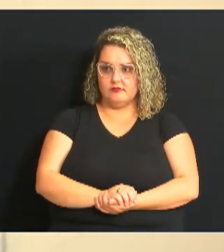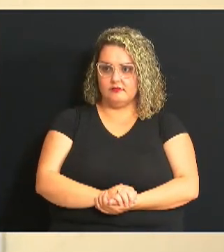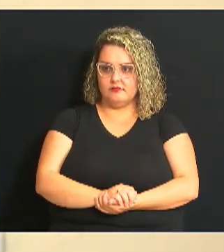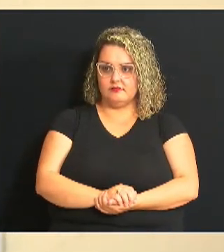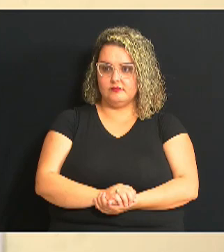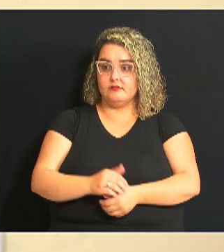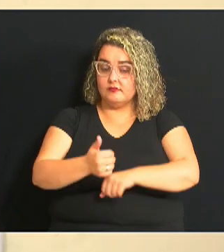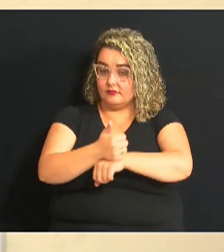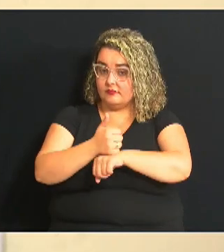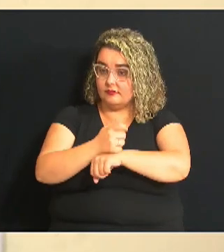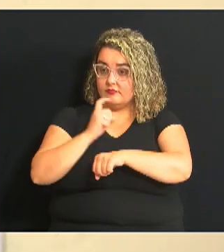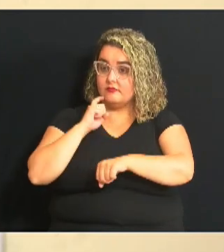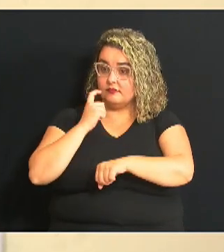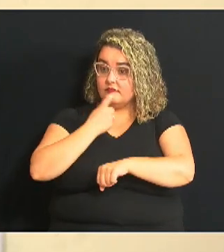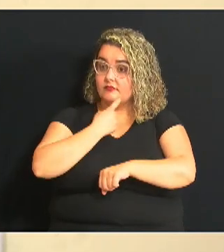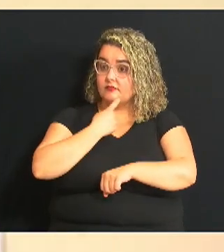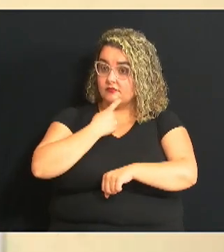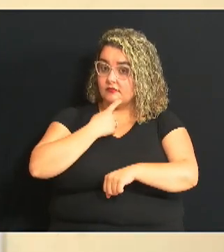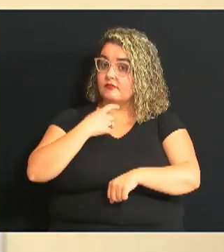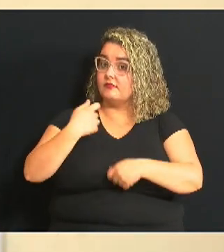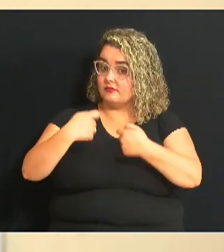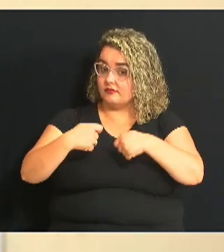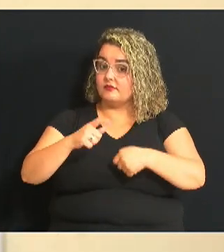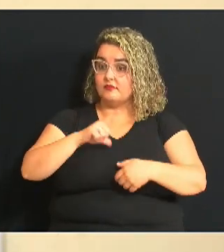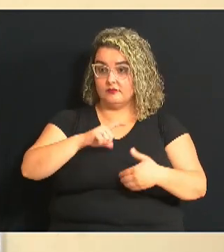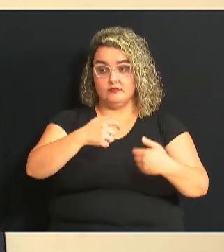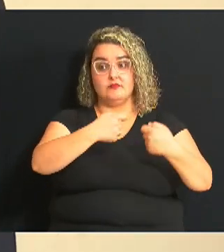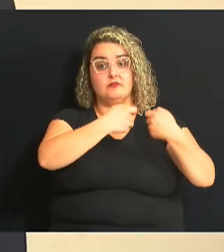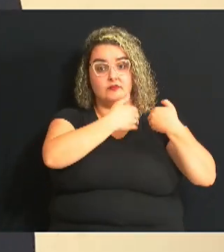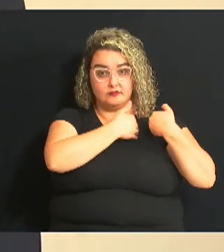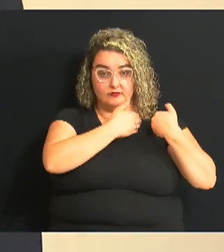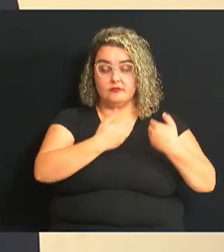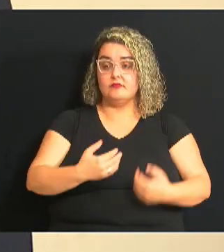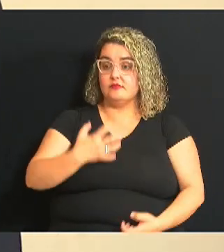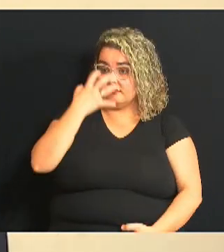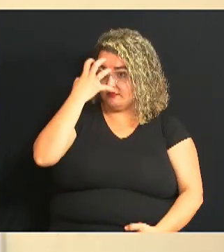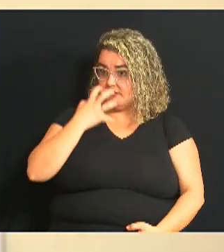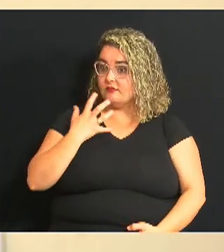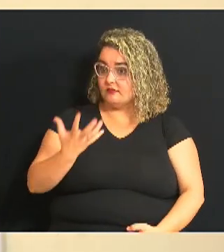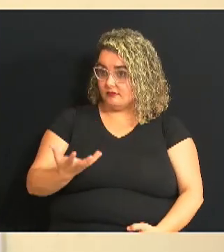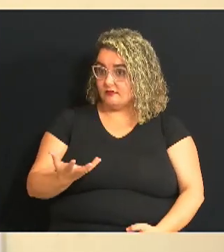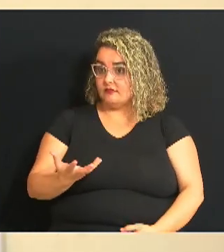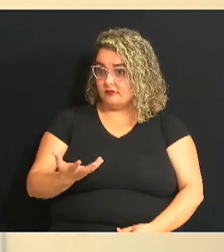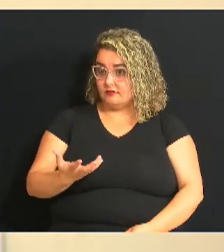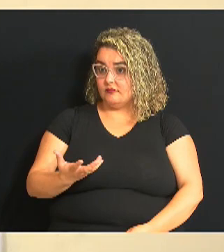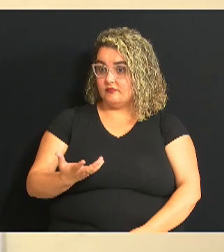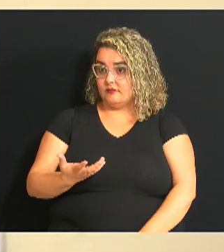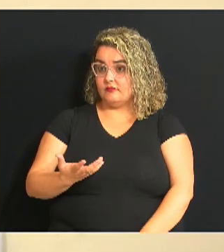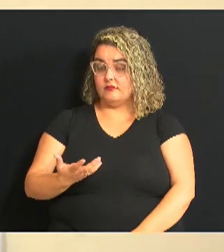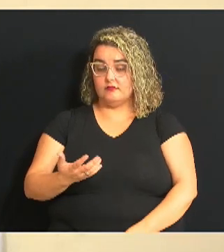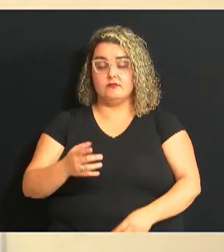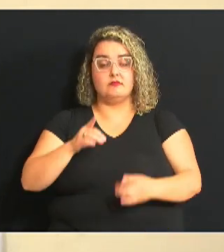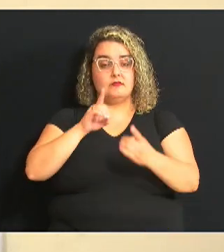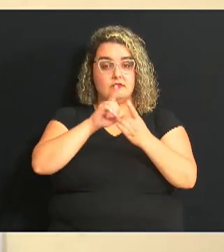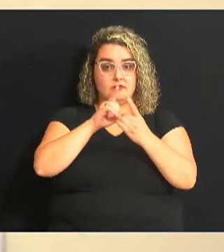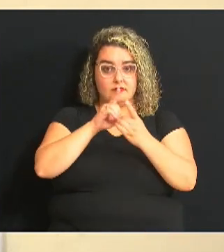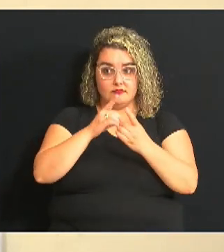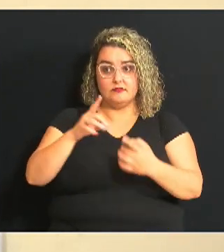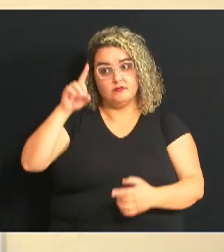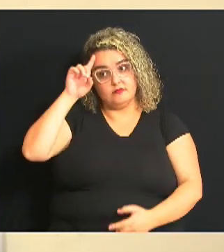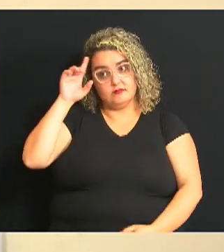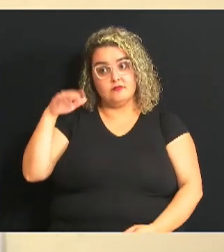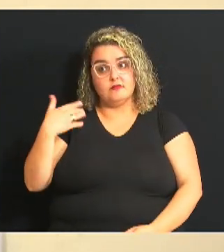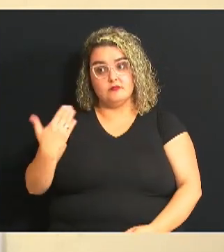dentista, ele tem que ter muita responsabilidade, muita seriedade no seu atendimento, no seu dia a dia,